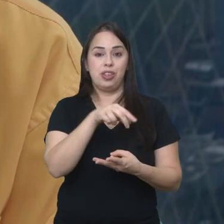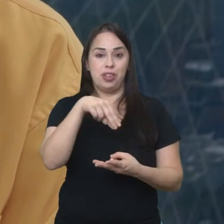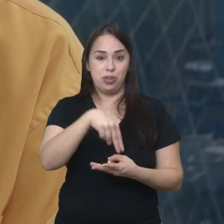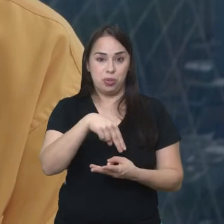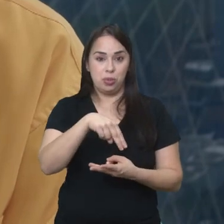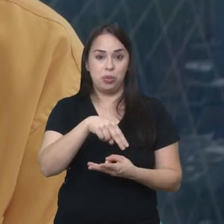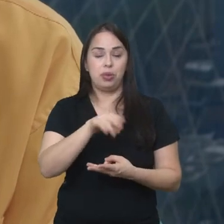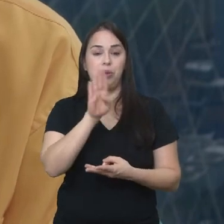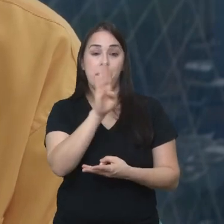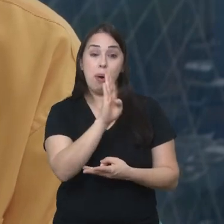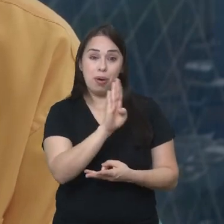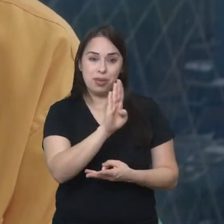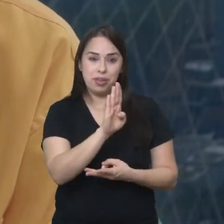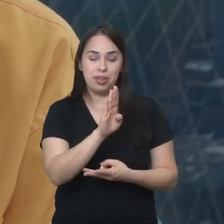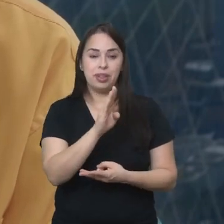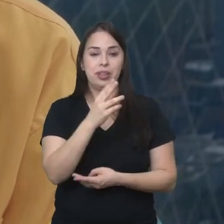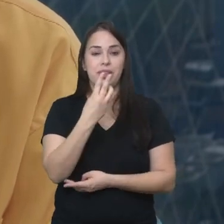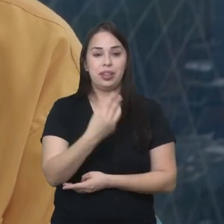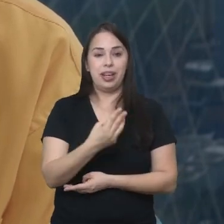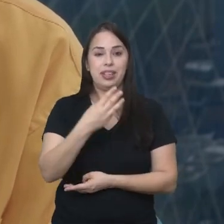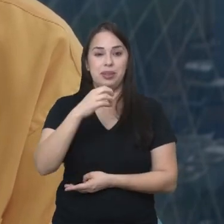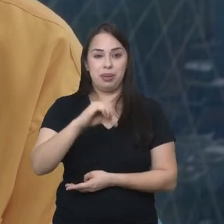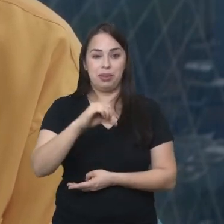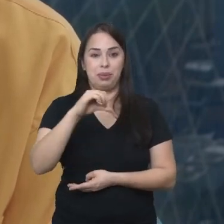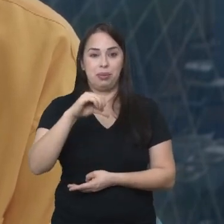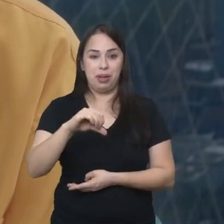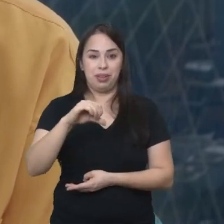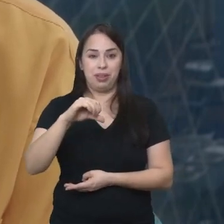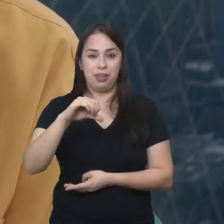3934-7005, né? No Conselho Centro, nós temos o telefone